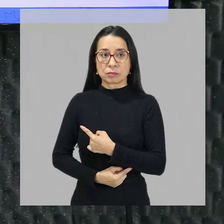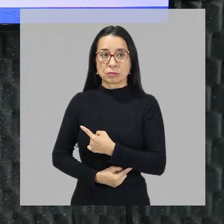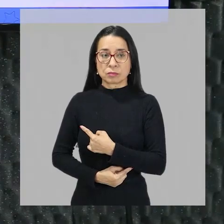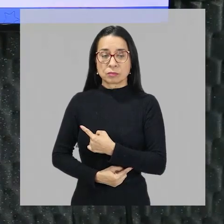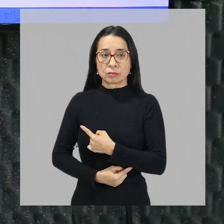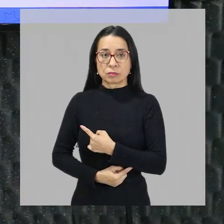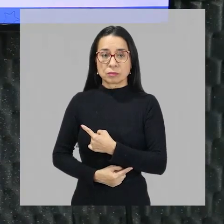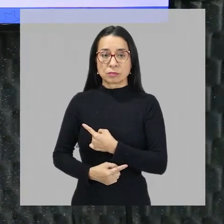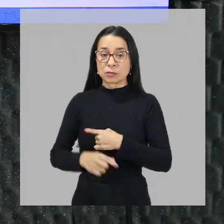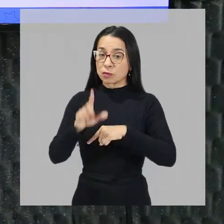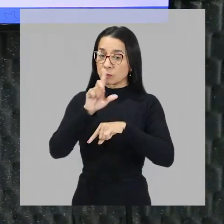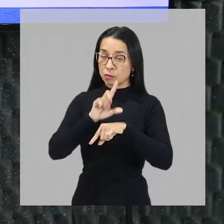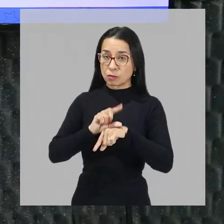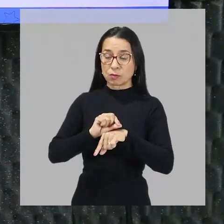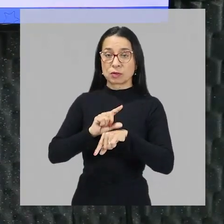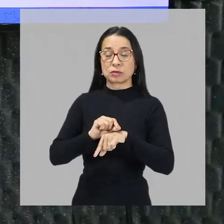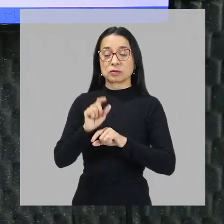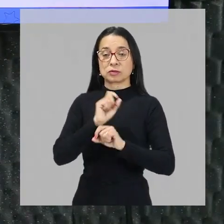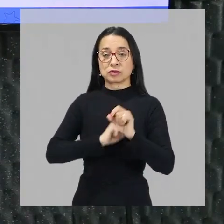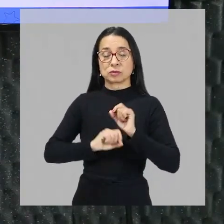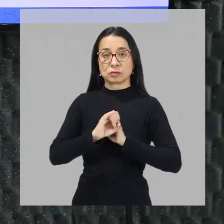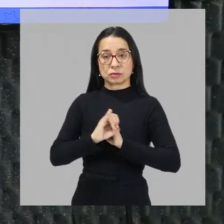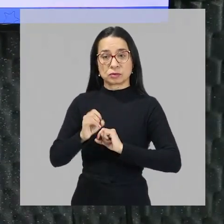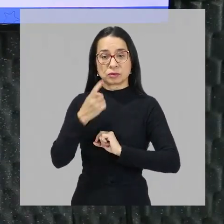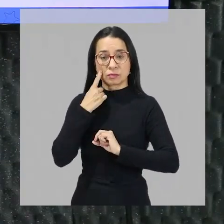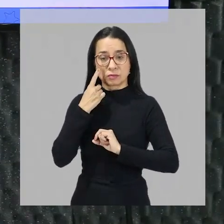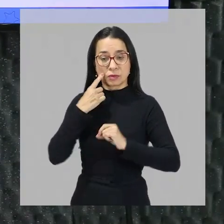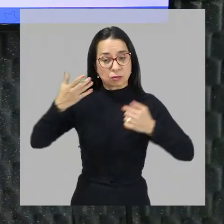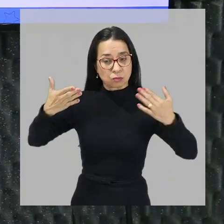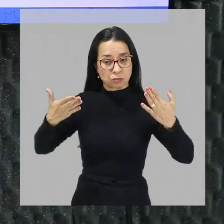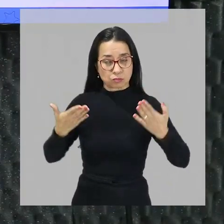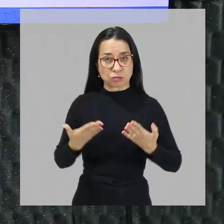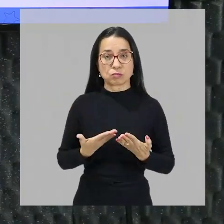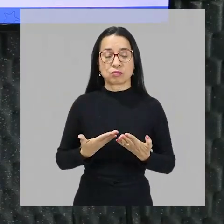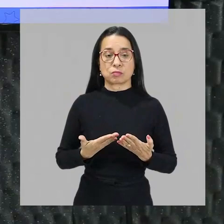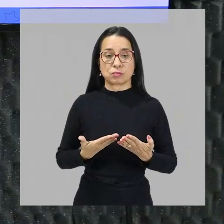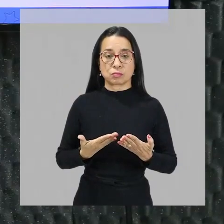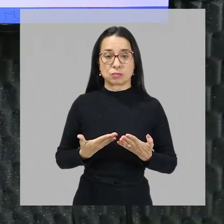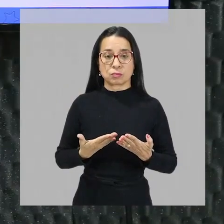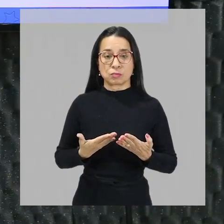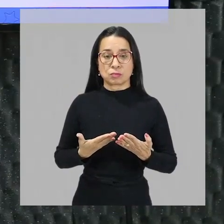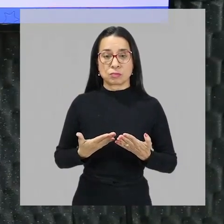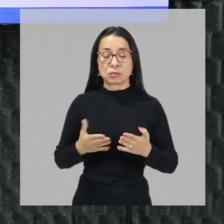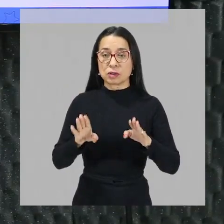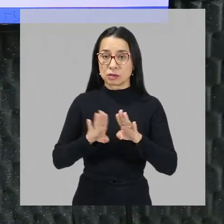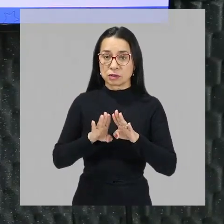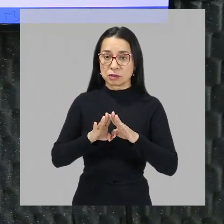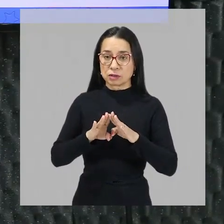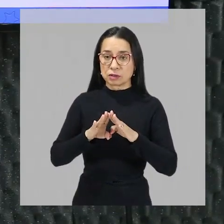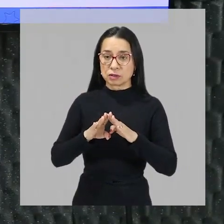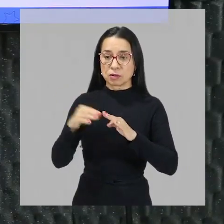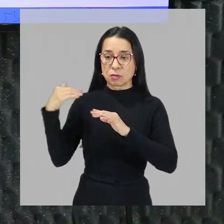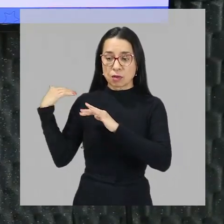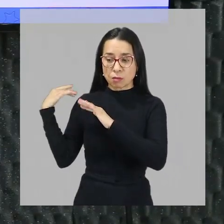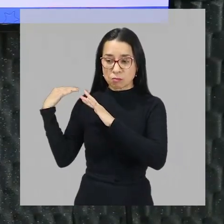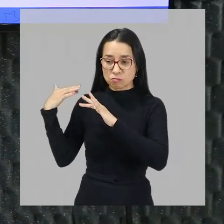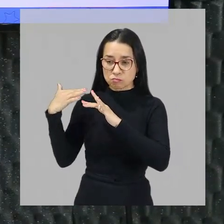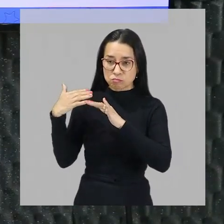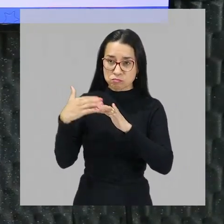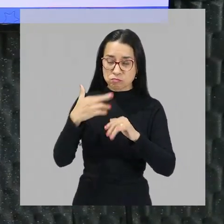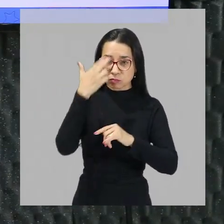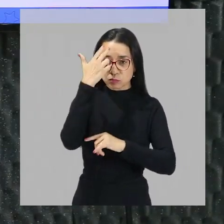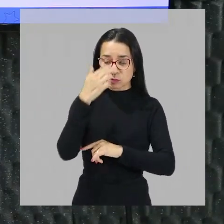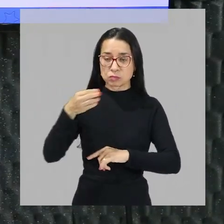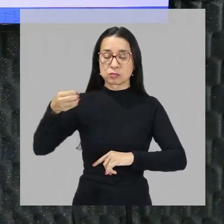Um artigo que, se nós olharmos para os dias atuais, e até mesmo ao longo da história da